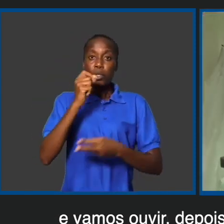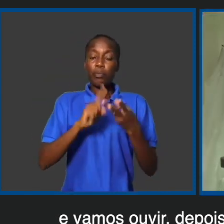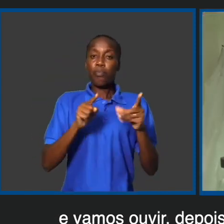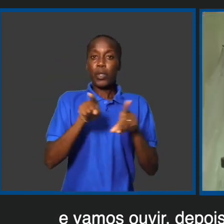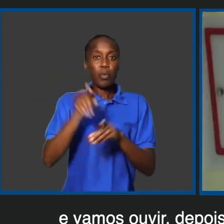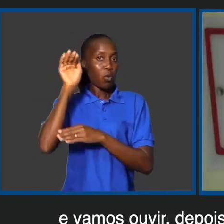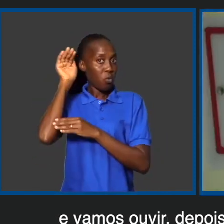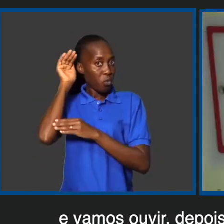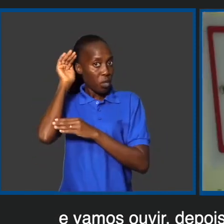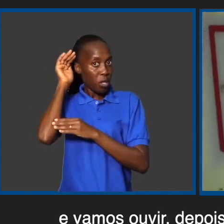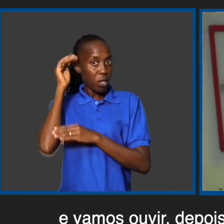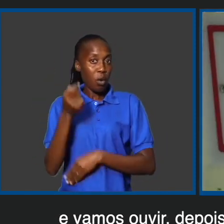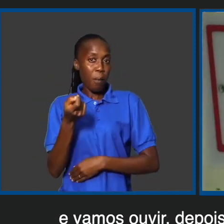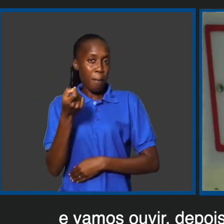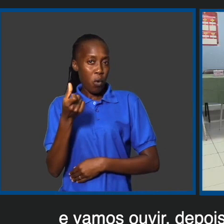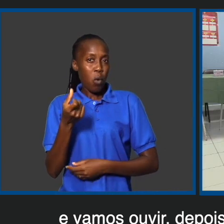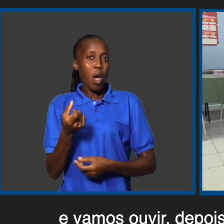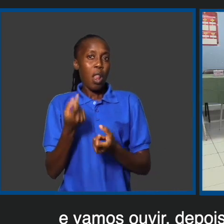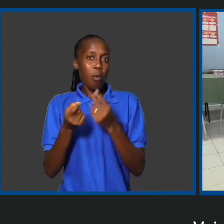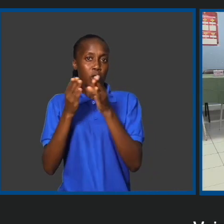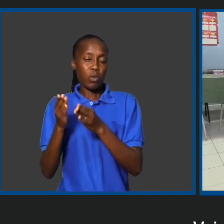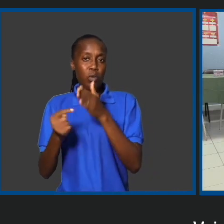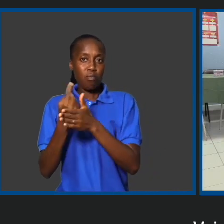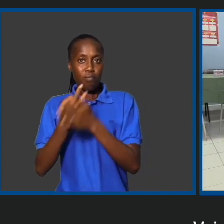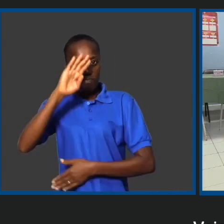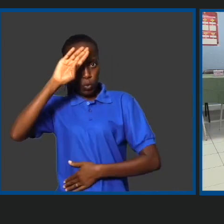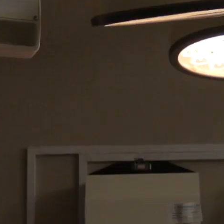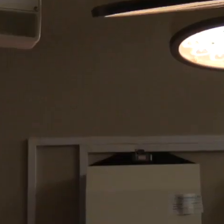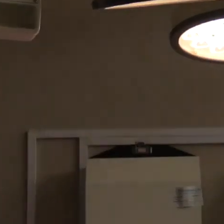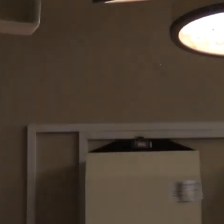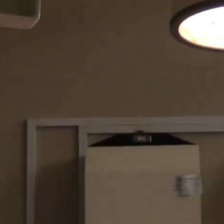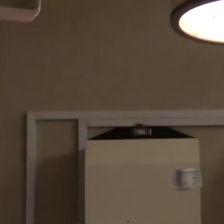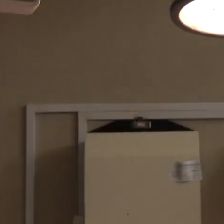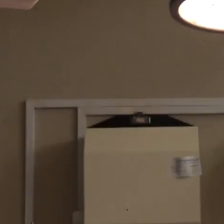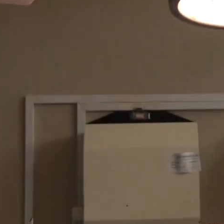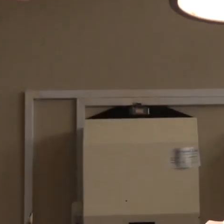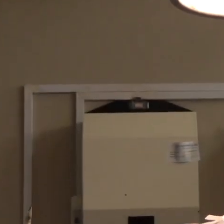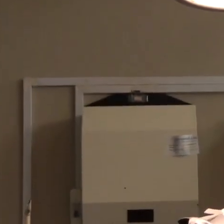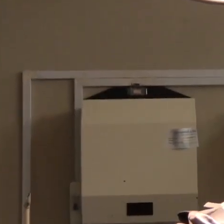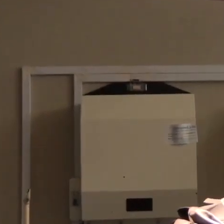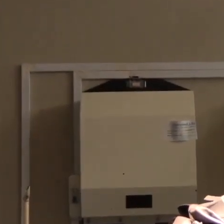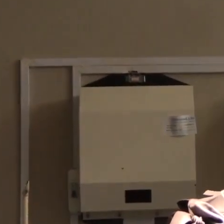pouco, depois da cirurgia, alguns pacientes. Vamos seguir.